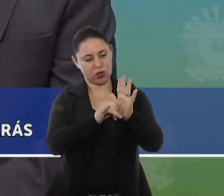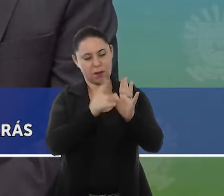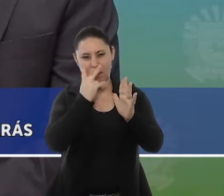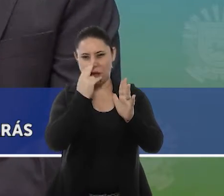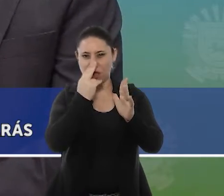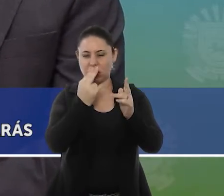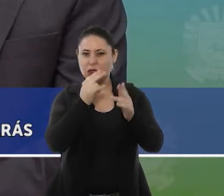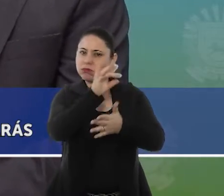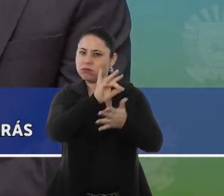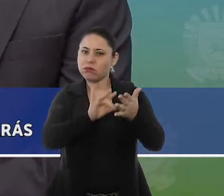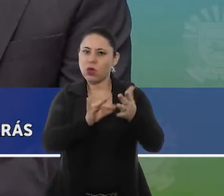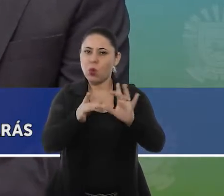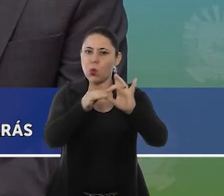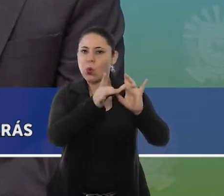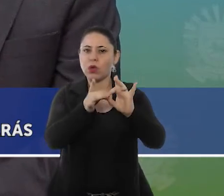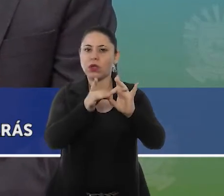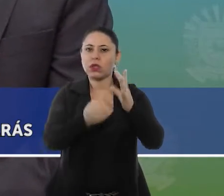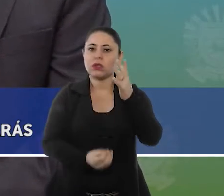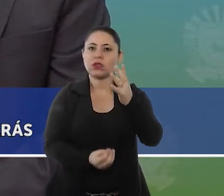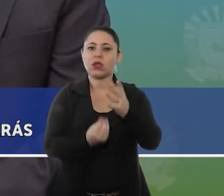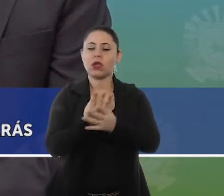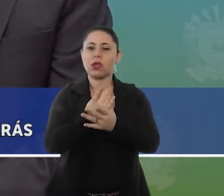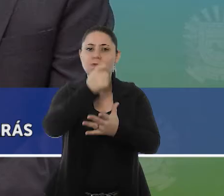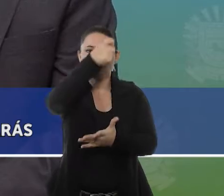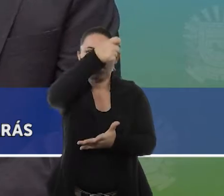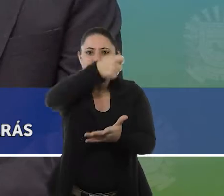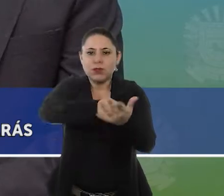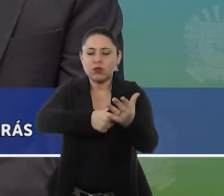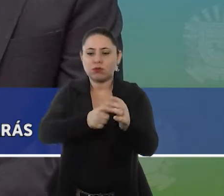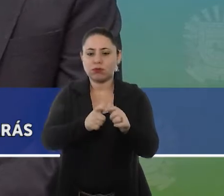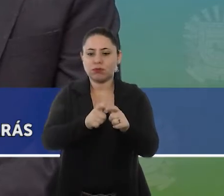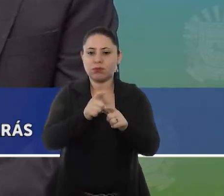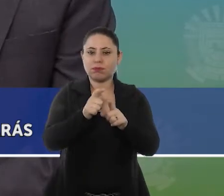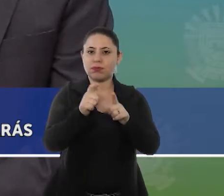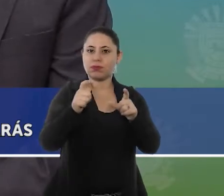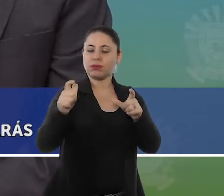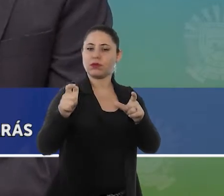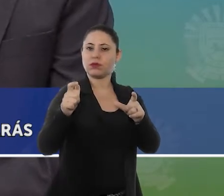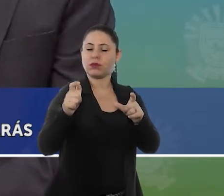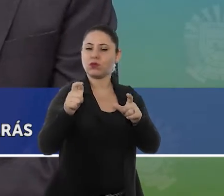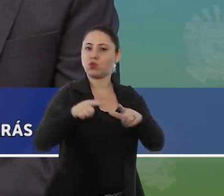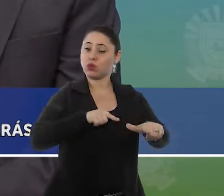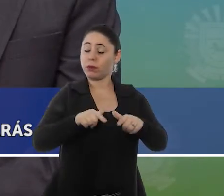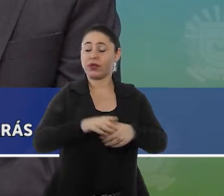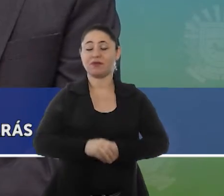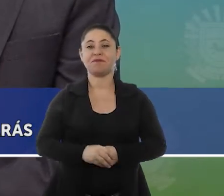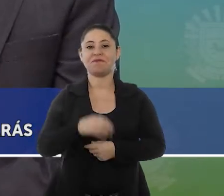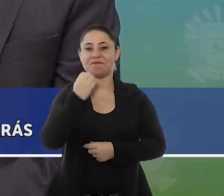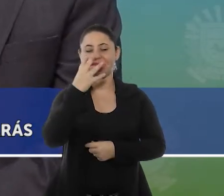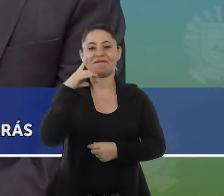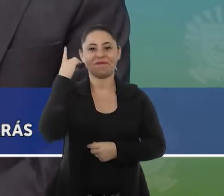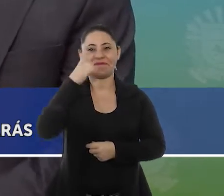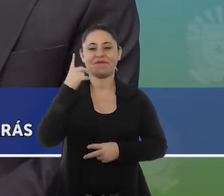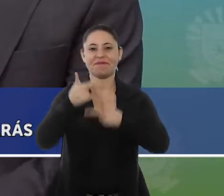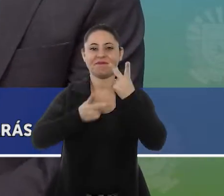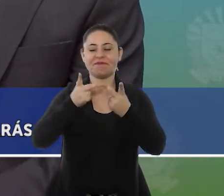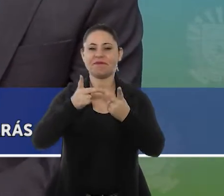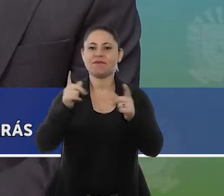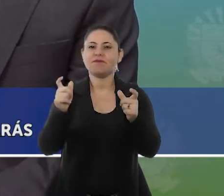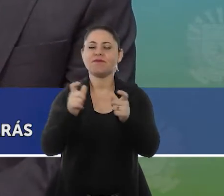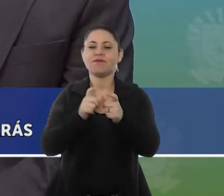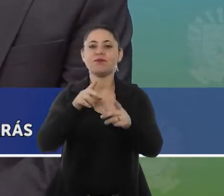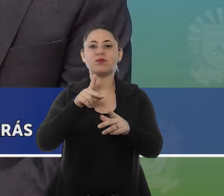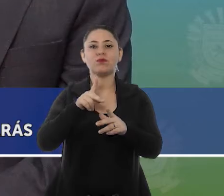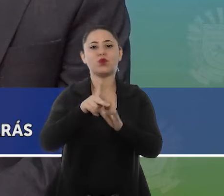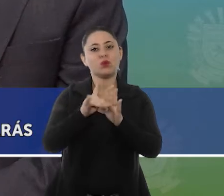primeiro projeto, que unifica taxas e cria também uma cobrança gradual desses serviços. Tudo bem, deputado?